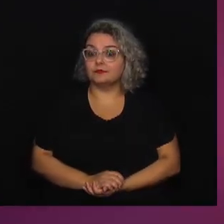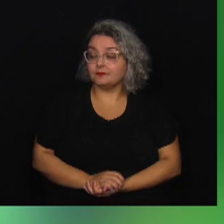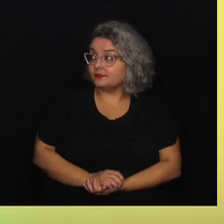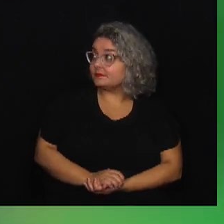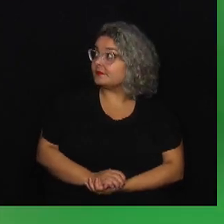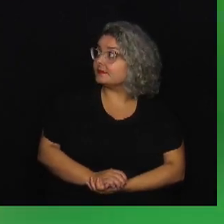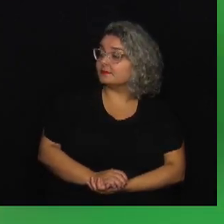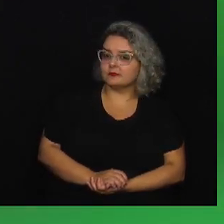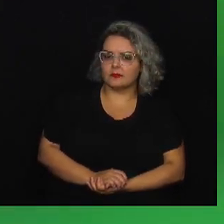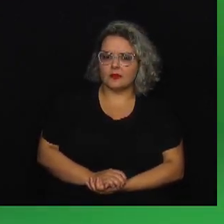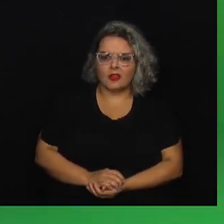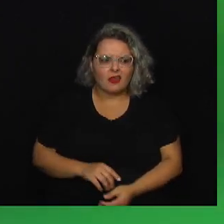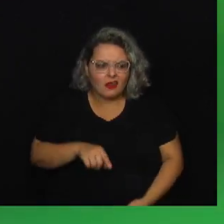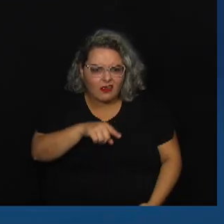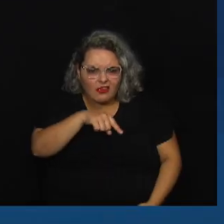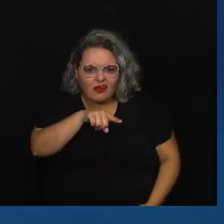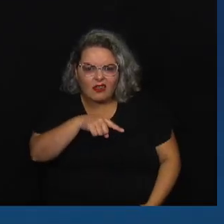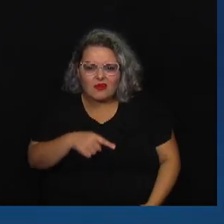E vocês?